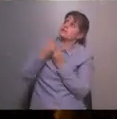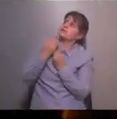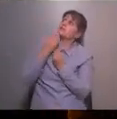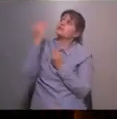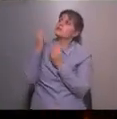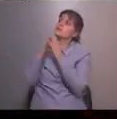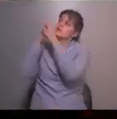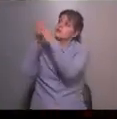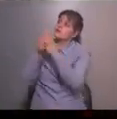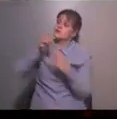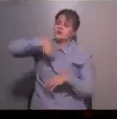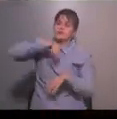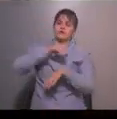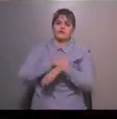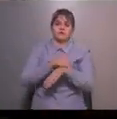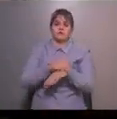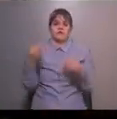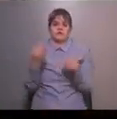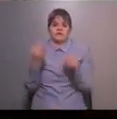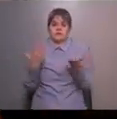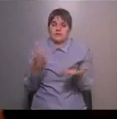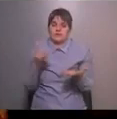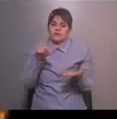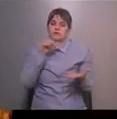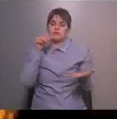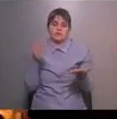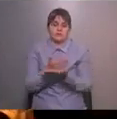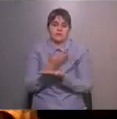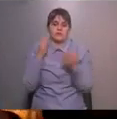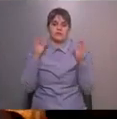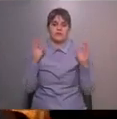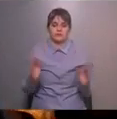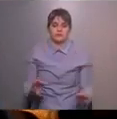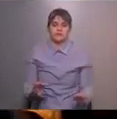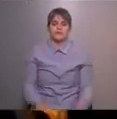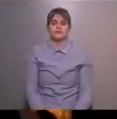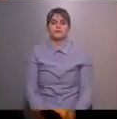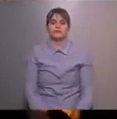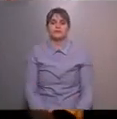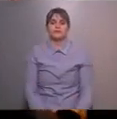por nós, pecadores, agora e na hora da nossa morte. Amém.